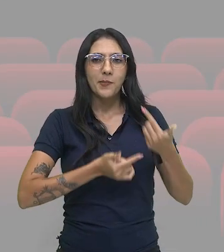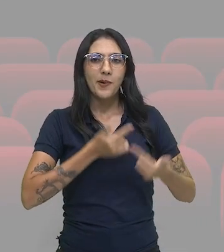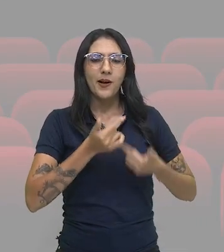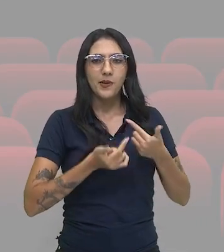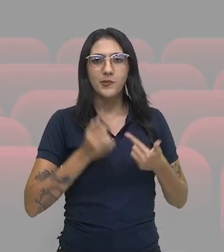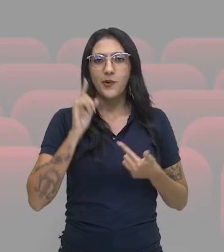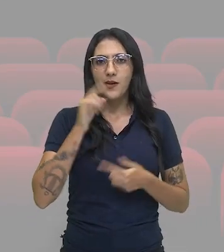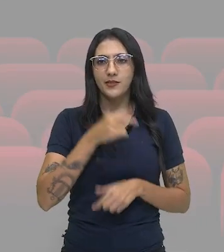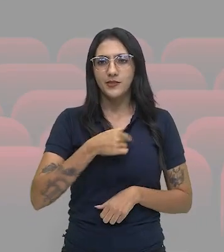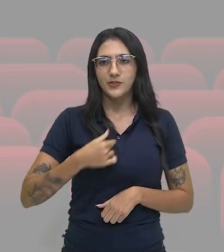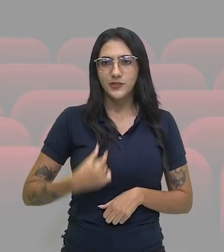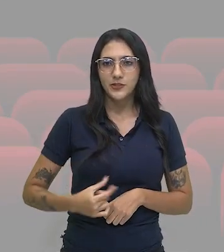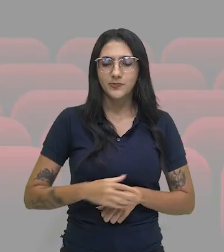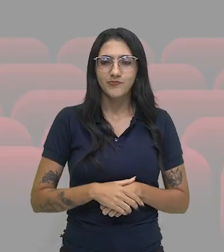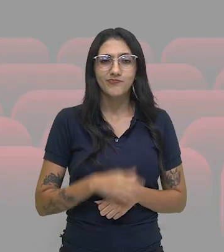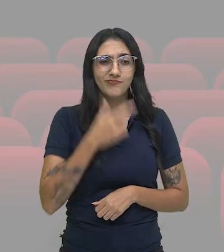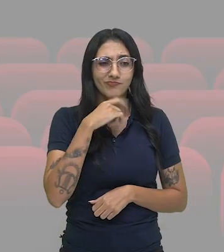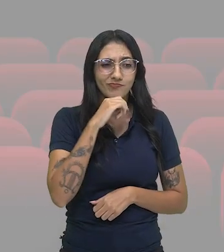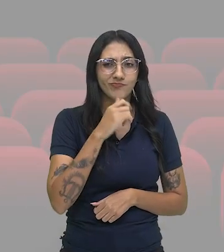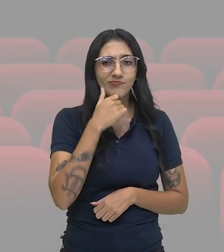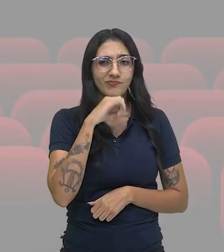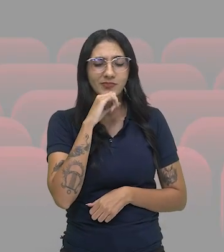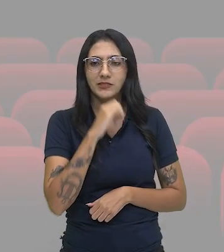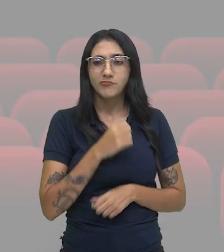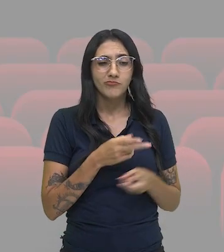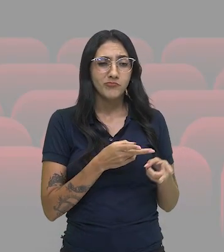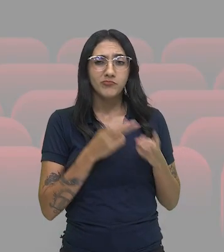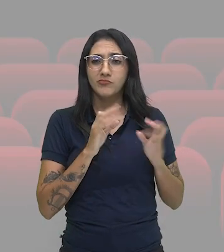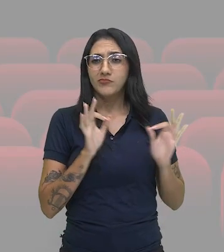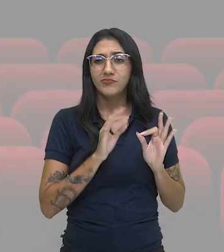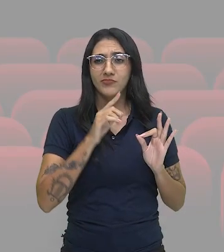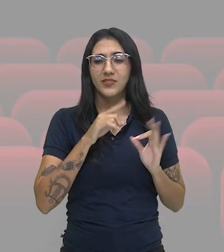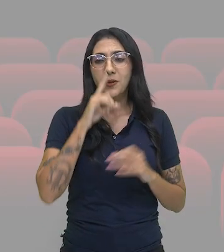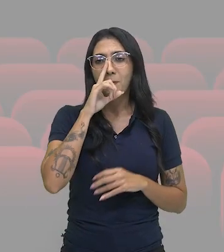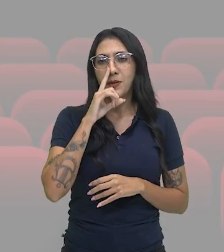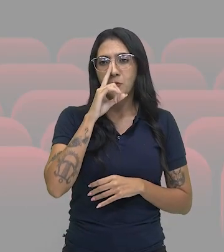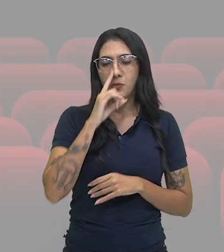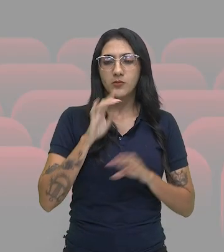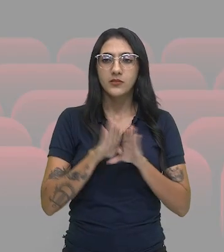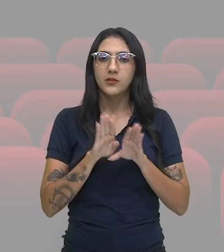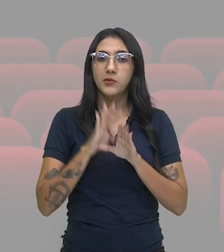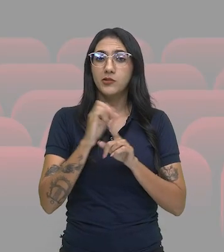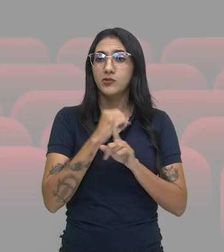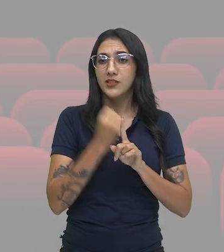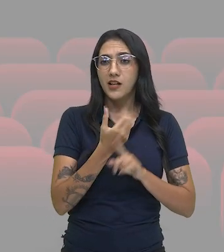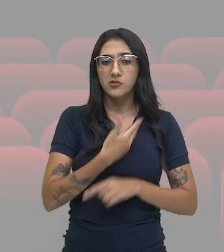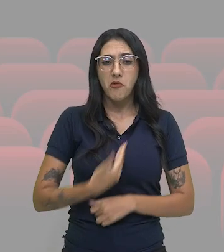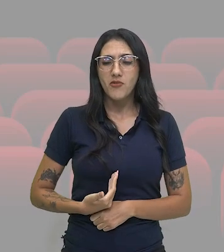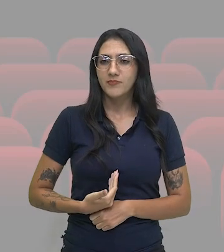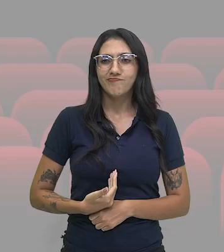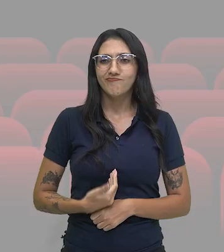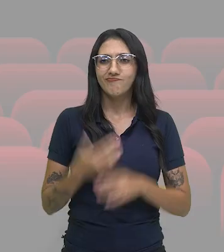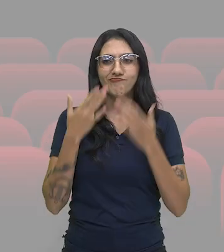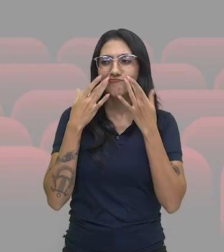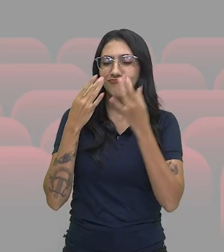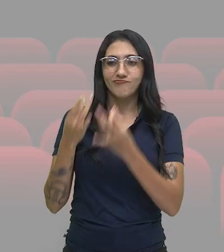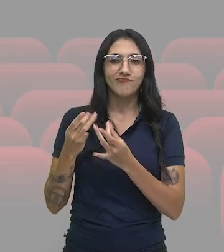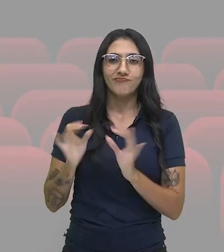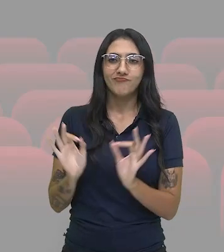China. Os pais nem percebem que é muito perigoso para seus filhos e a sociedade e o governo não dão atenção a essas